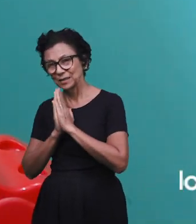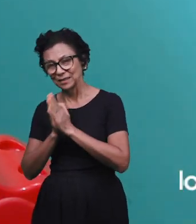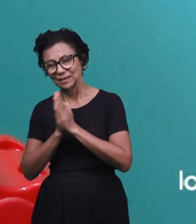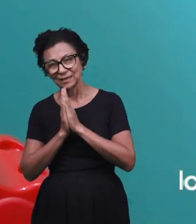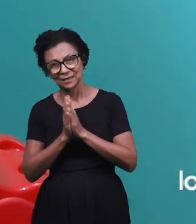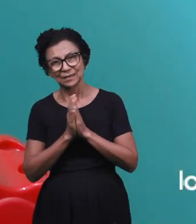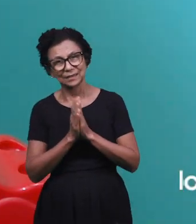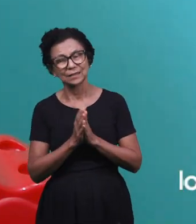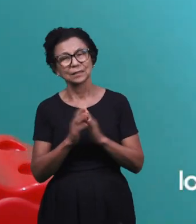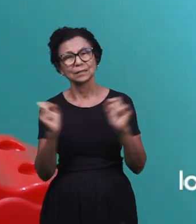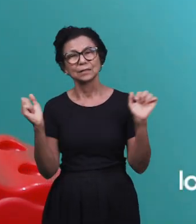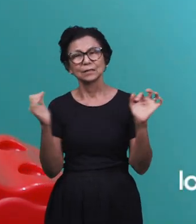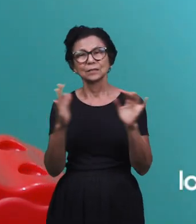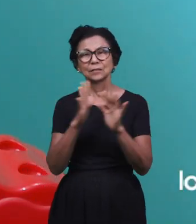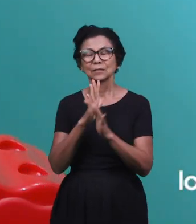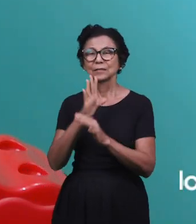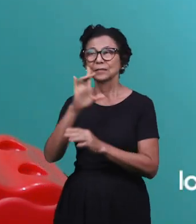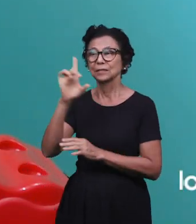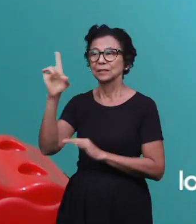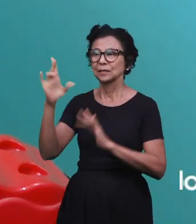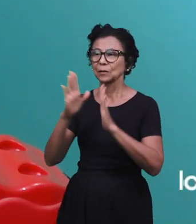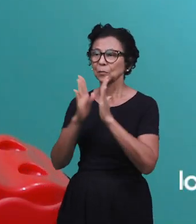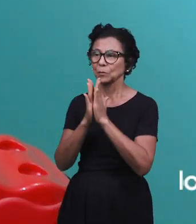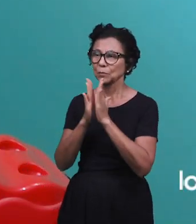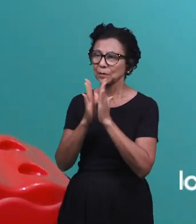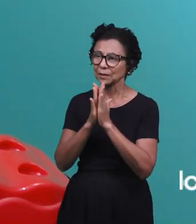Orando. Glória a Deus. A igreja está